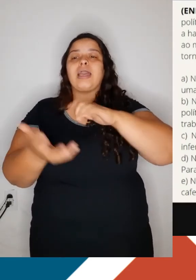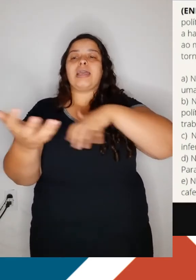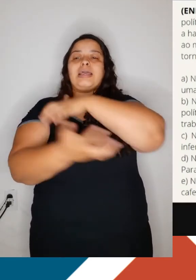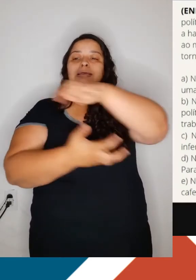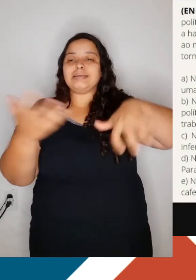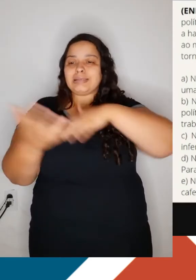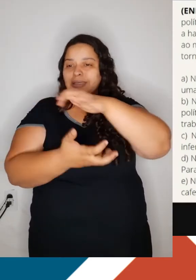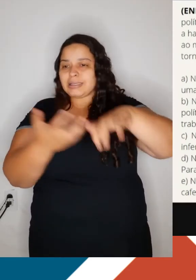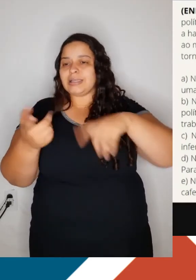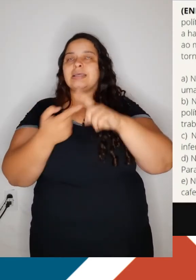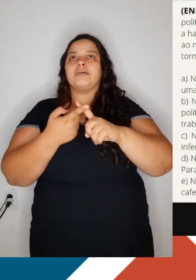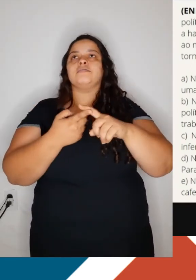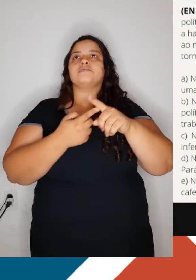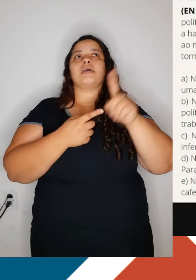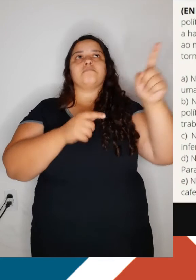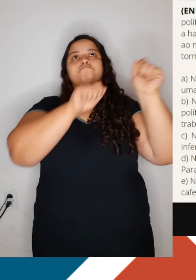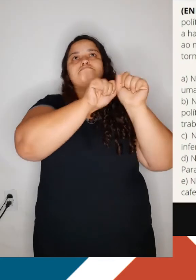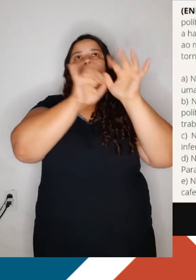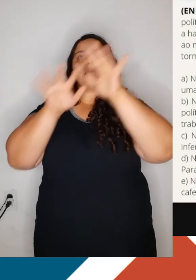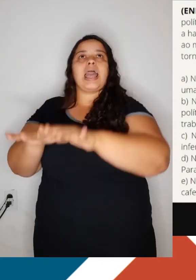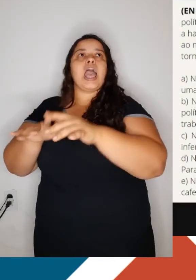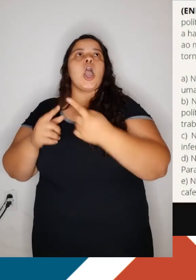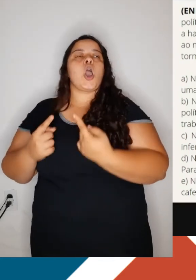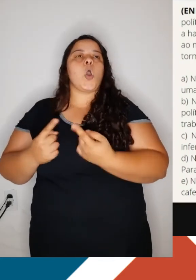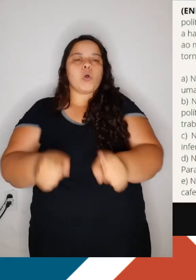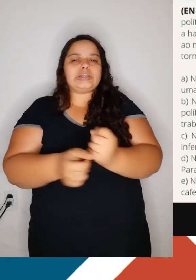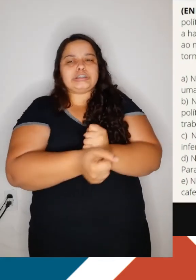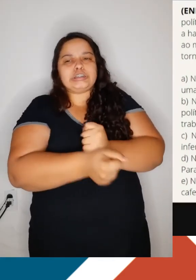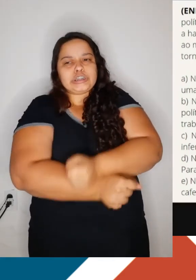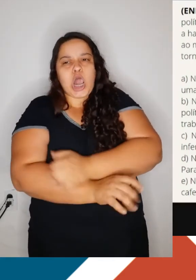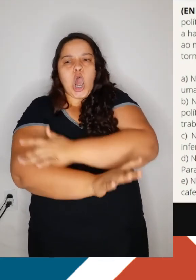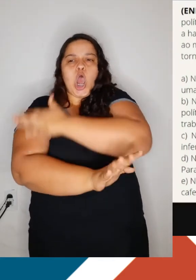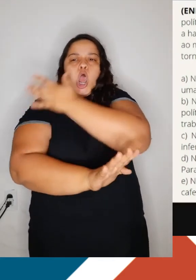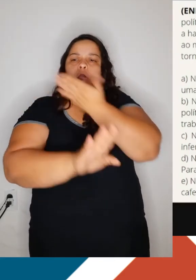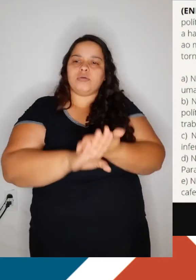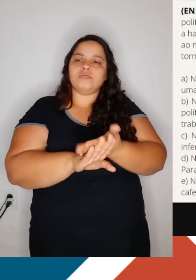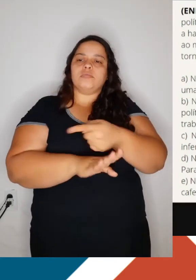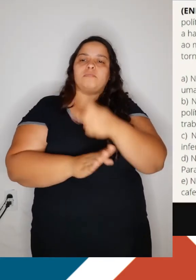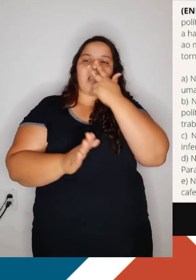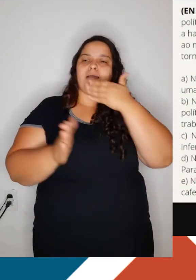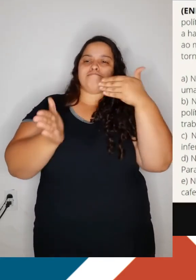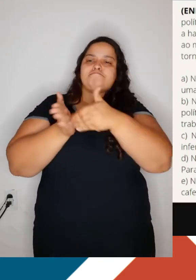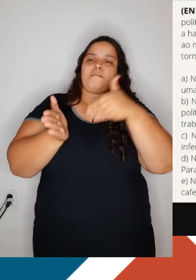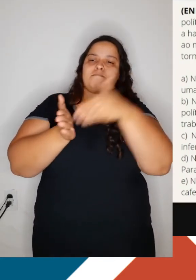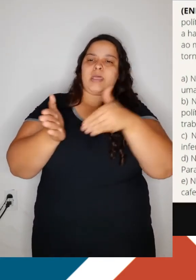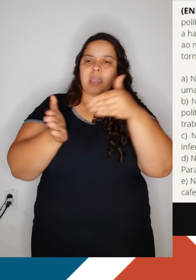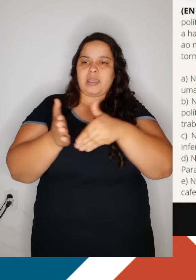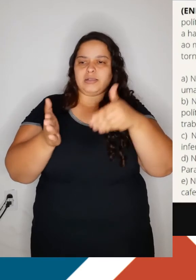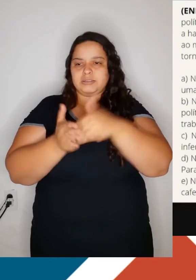de supostas rebeliões de imigrantes contra a superexploração do trabalho, isso teria sido um